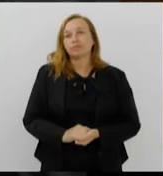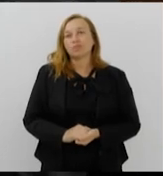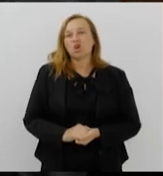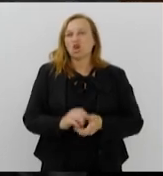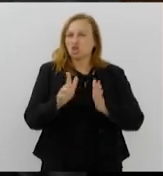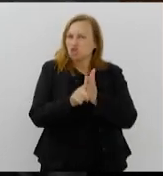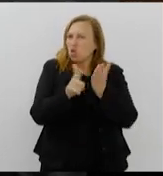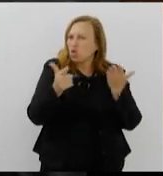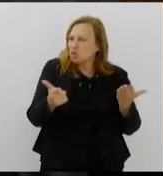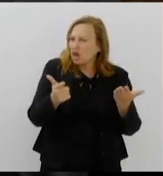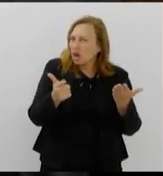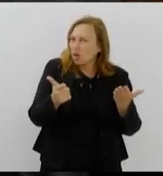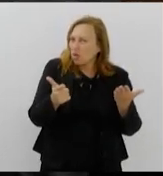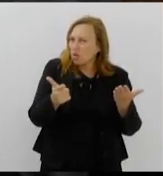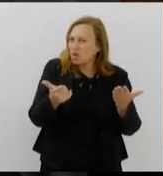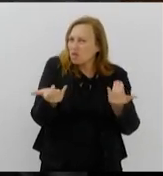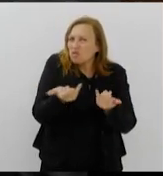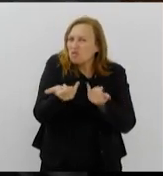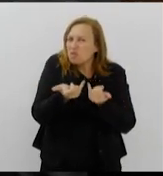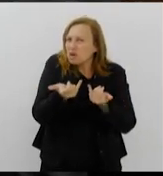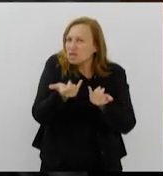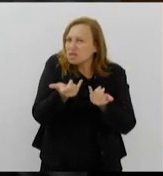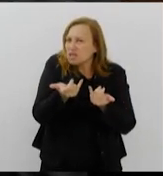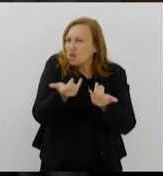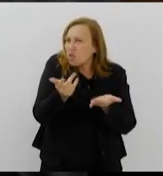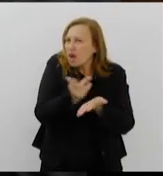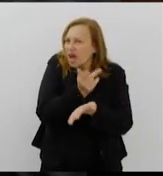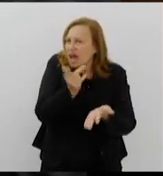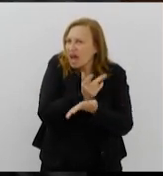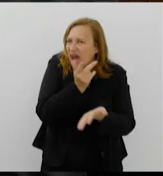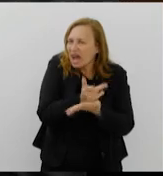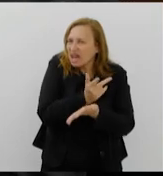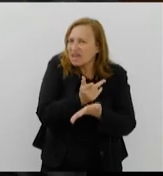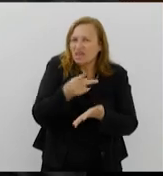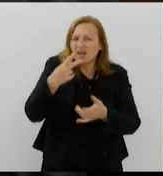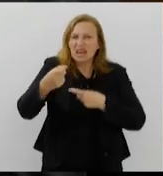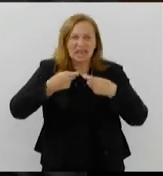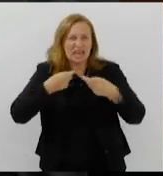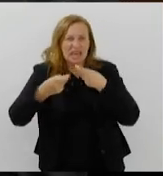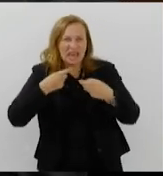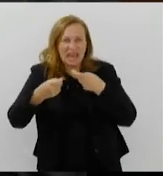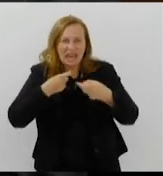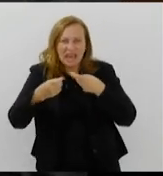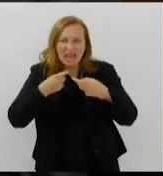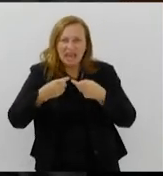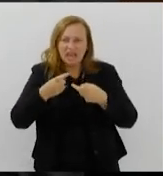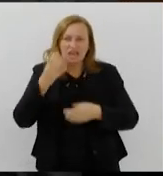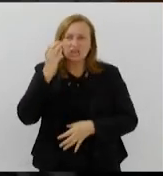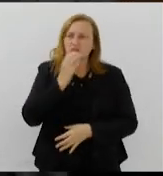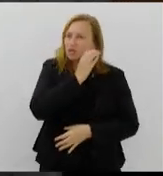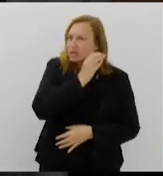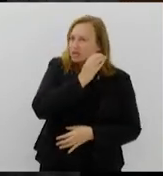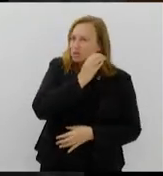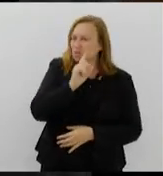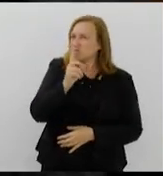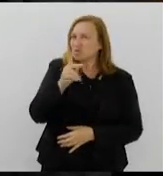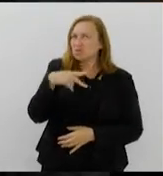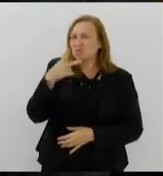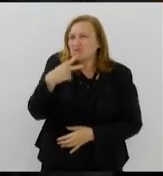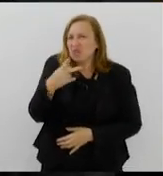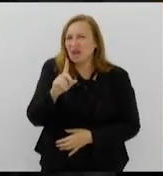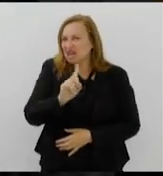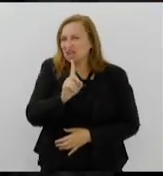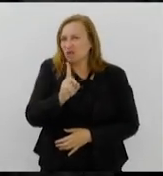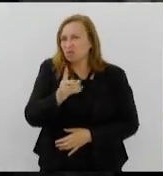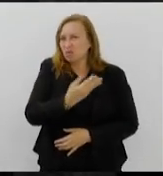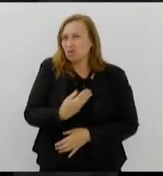jornal, sair uma nota que diz que é guerra e que Castro, não diz nem o governo, fala no